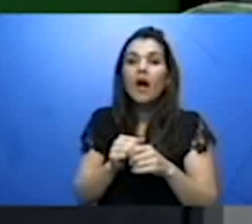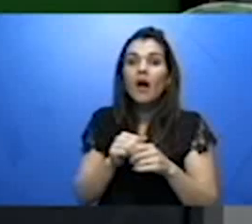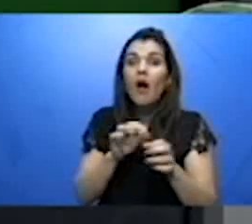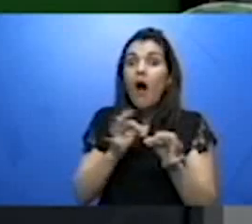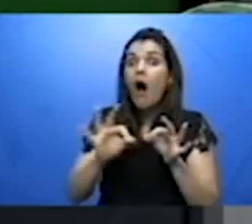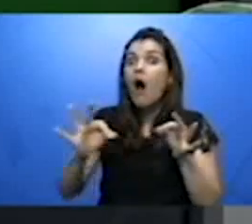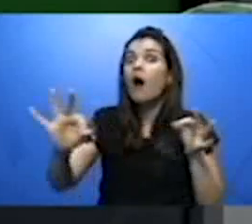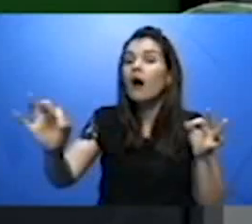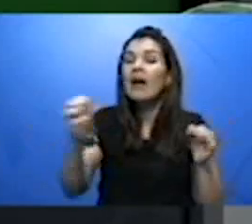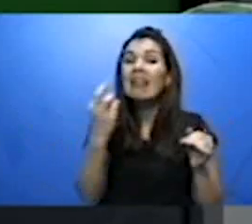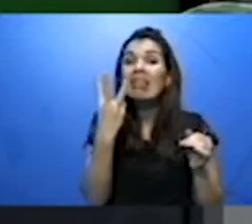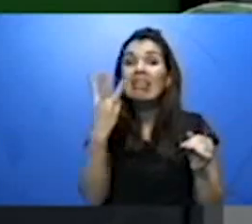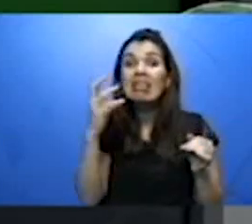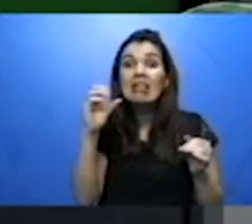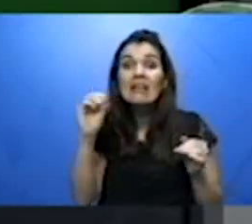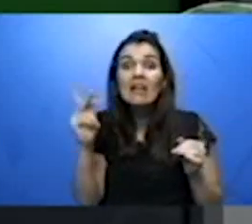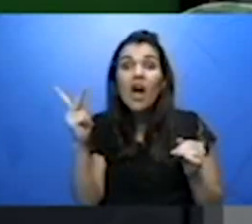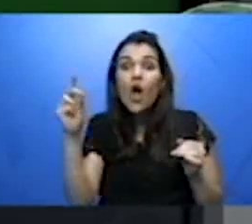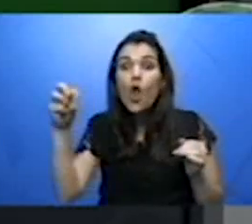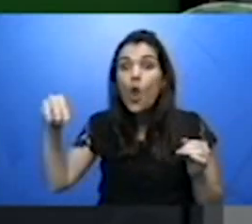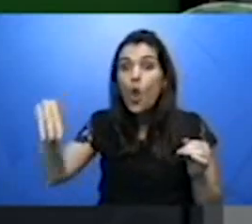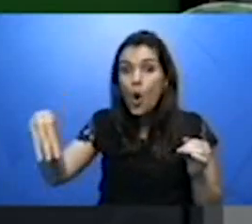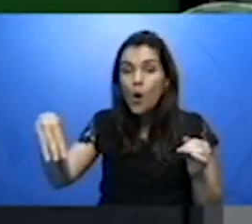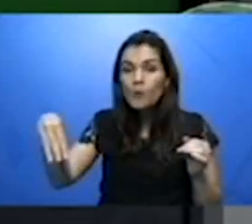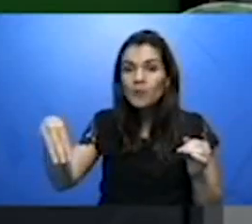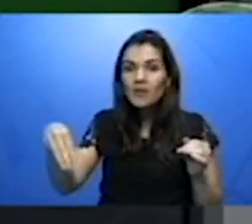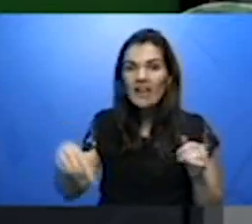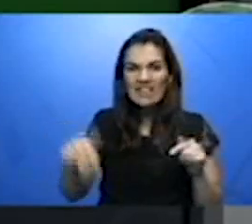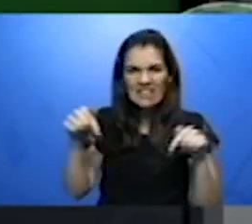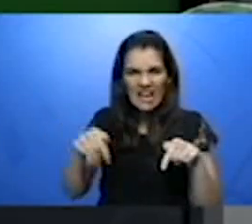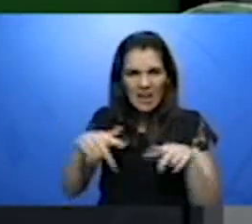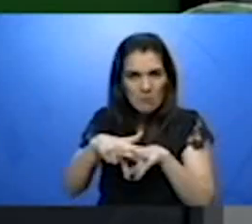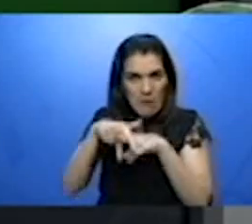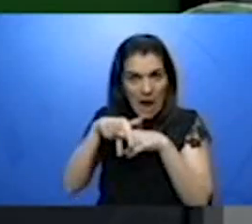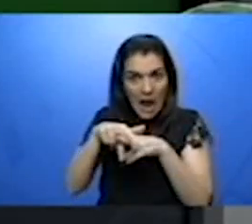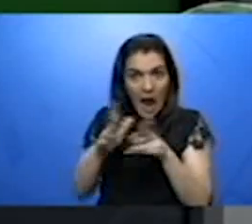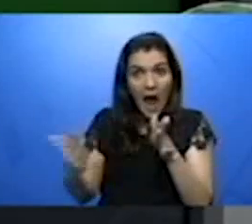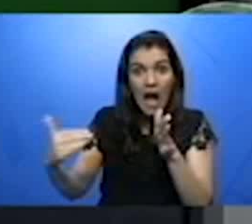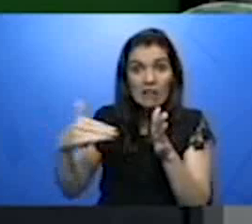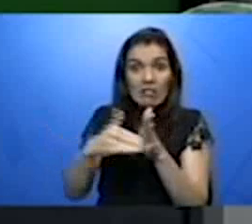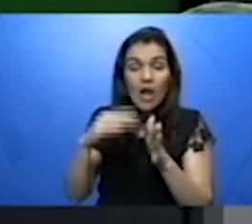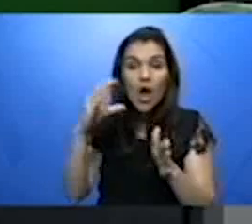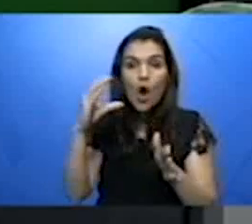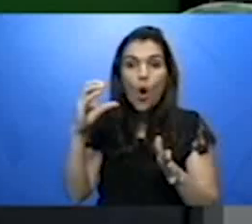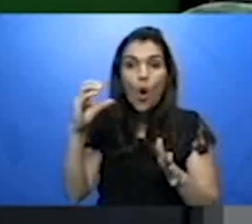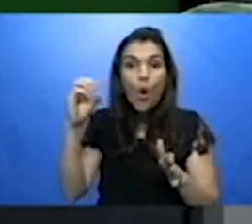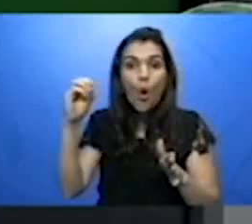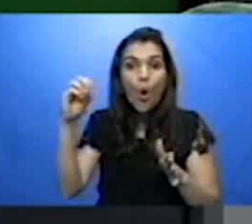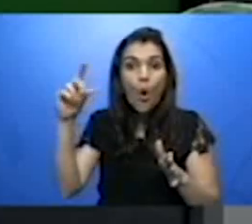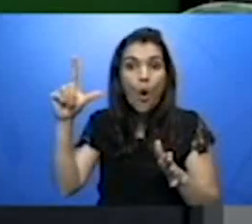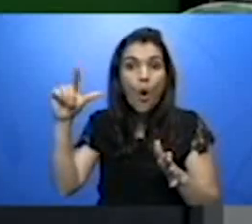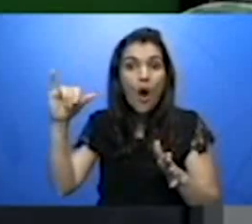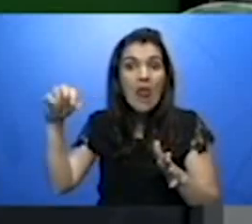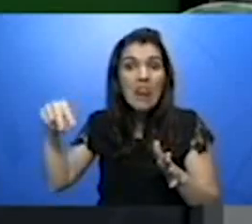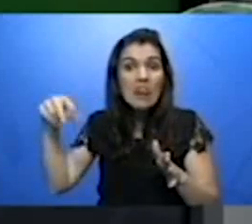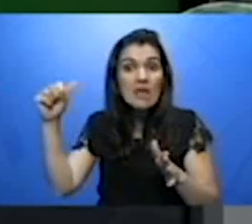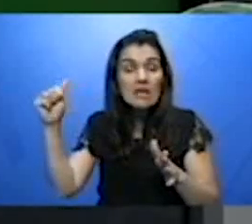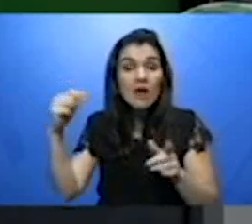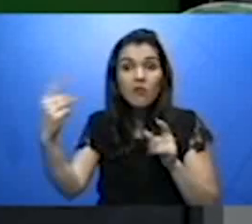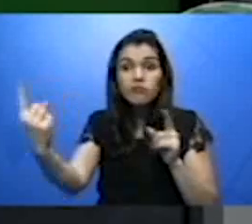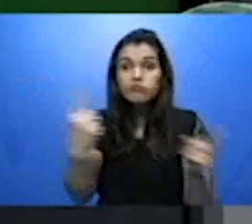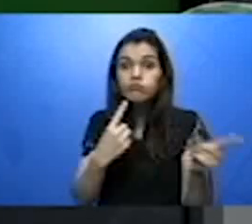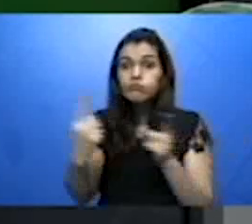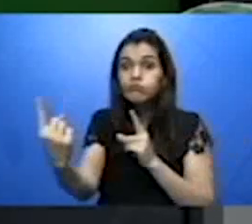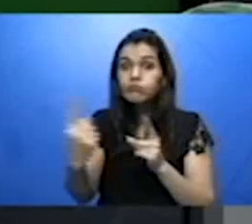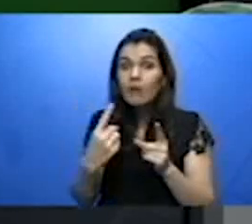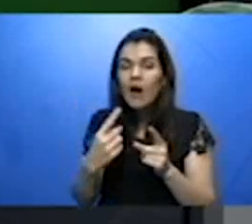30Km olha da quem Colina né Tem aproximadamente 16 km então ida e volta de